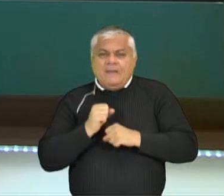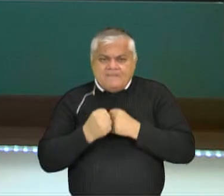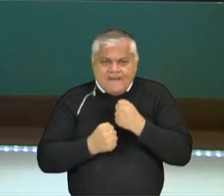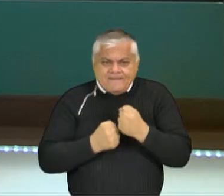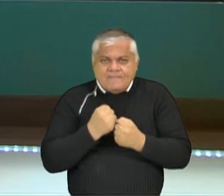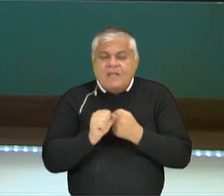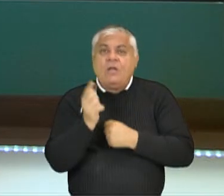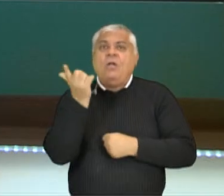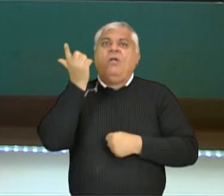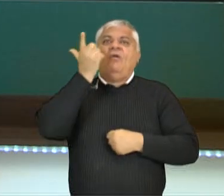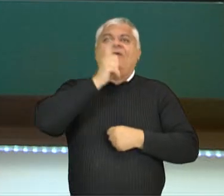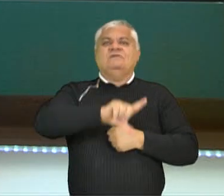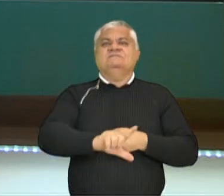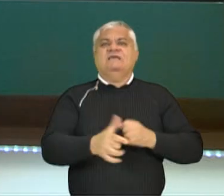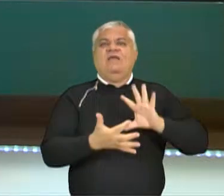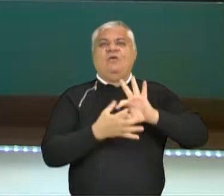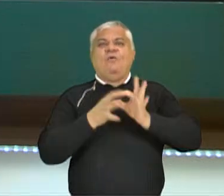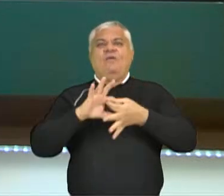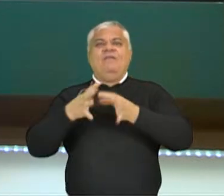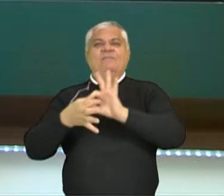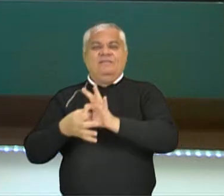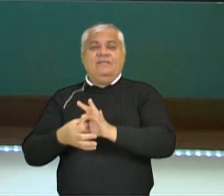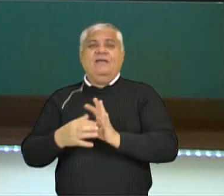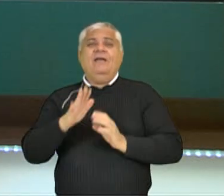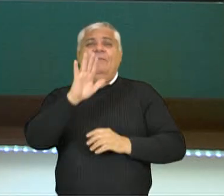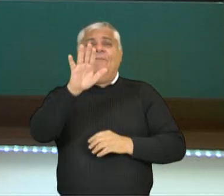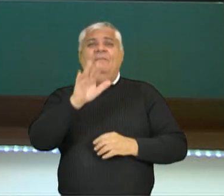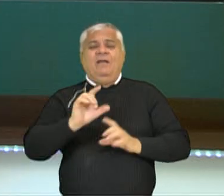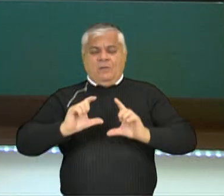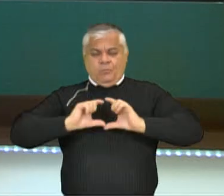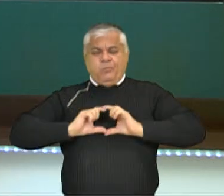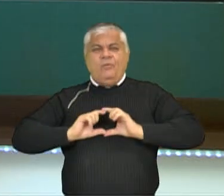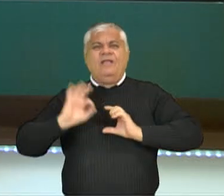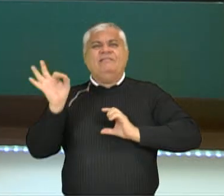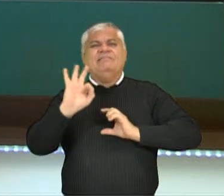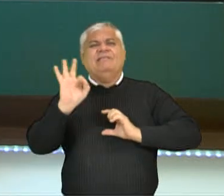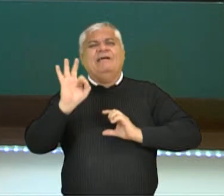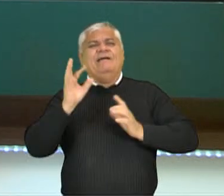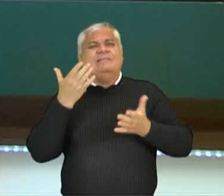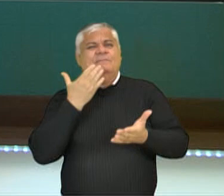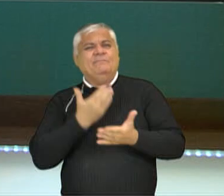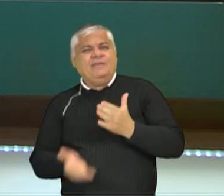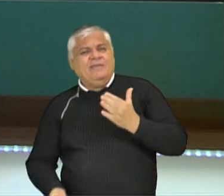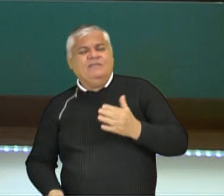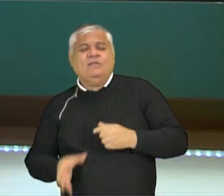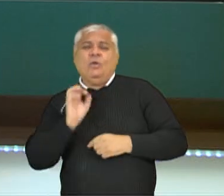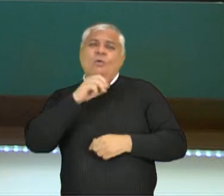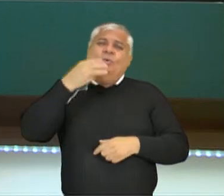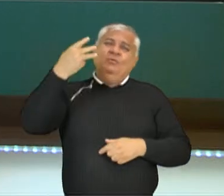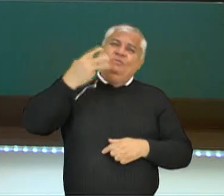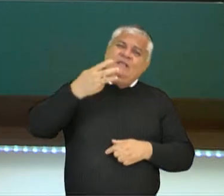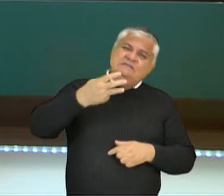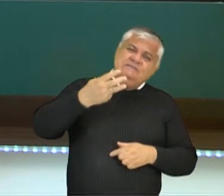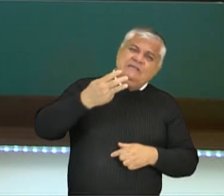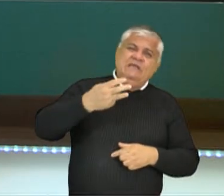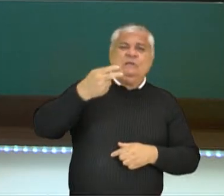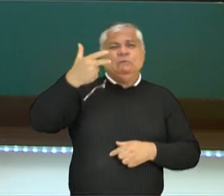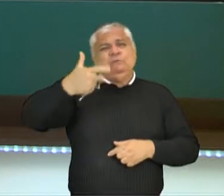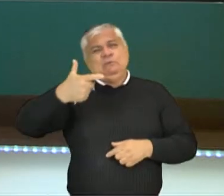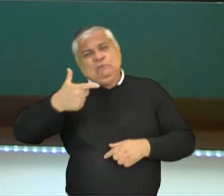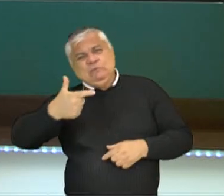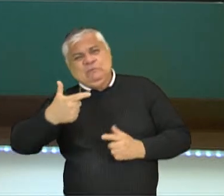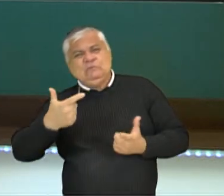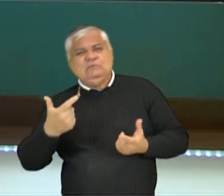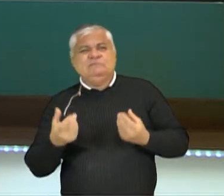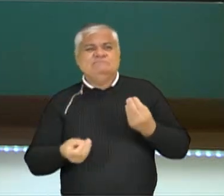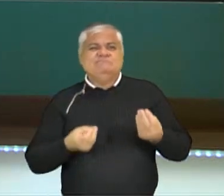Olimpíadas, só que aí ele não consegue ganhar uma medalha. Ou então, o que é pior, né? Às vezes ele ganha terceiro lugar ou segundo lugar.